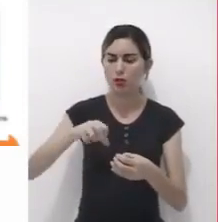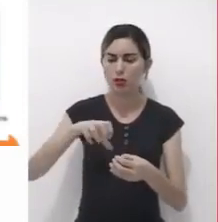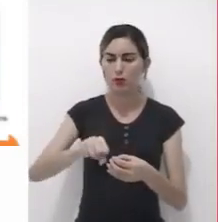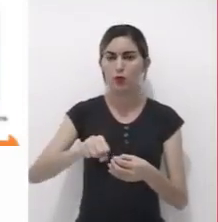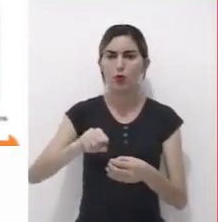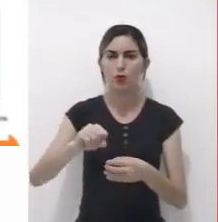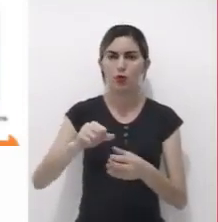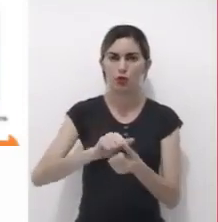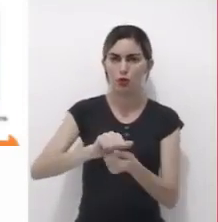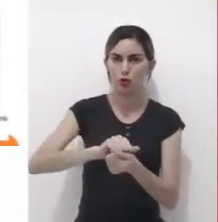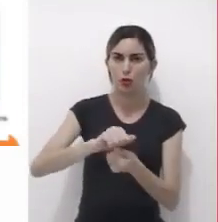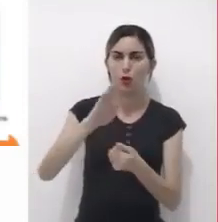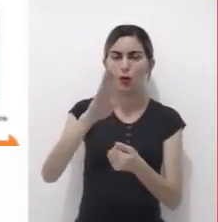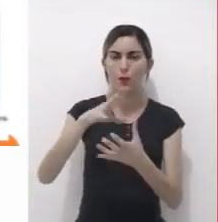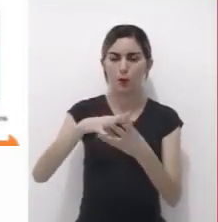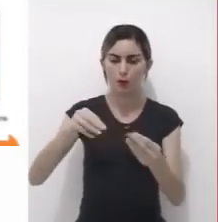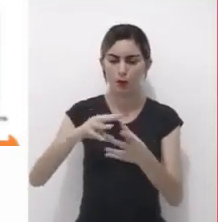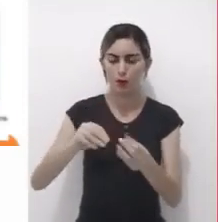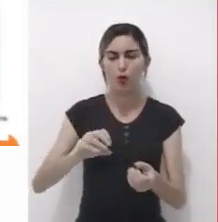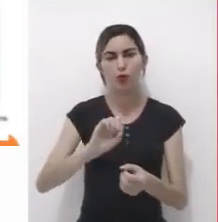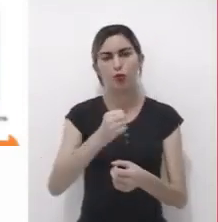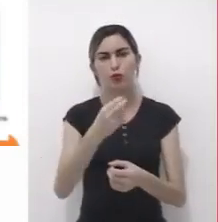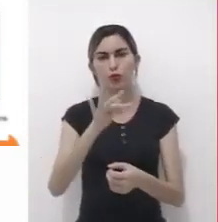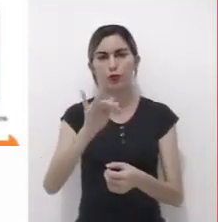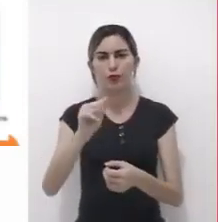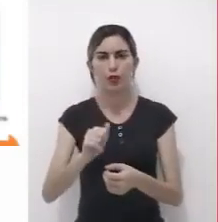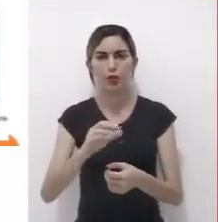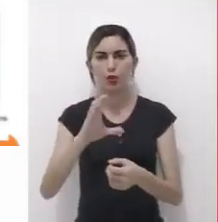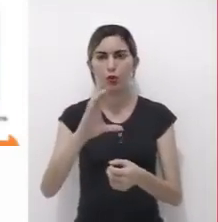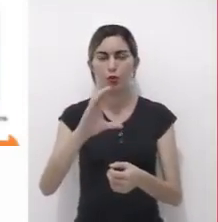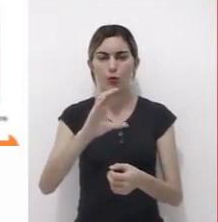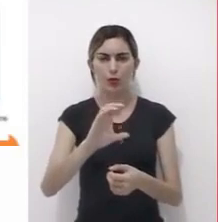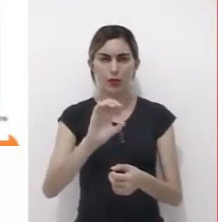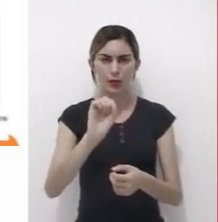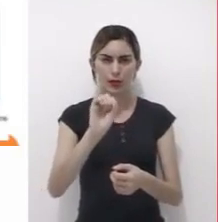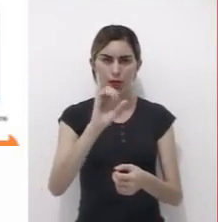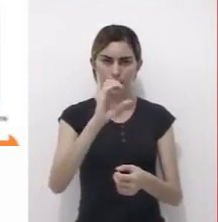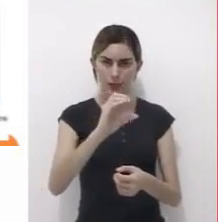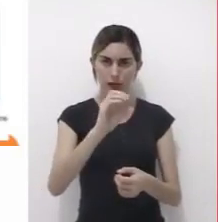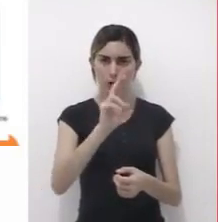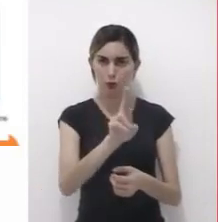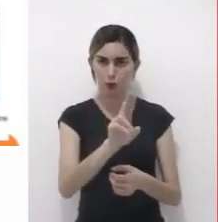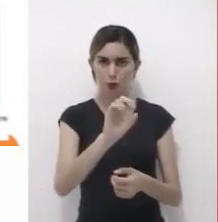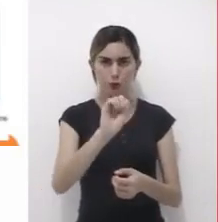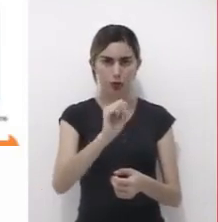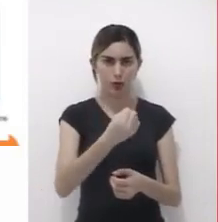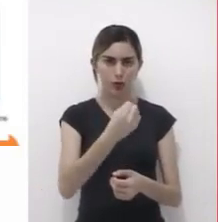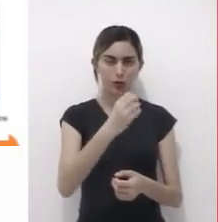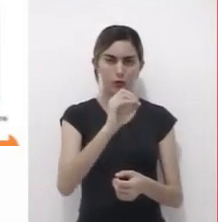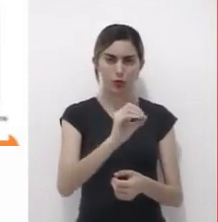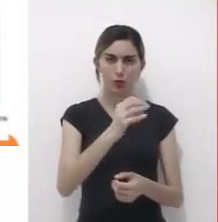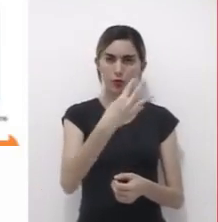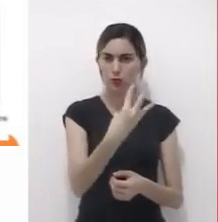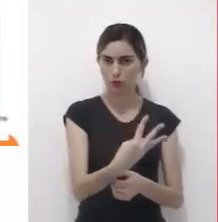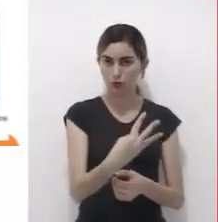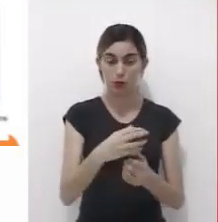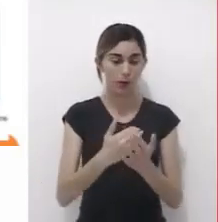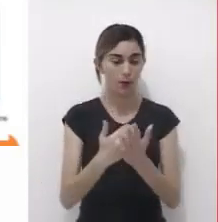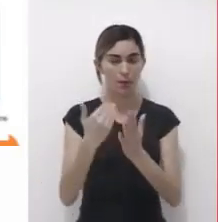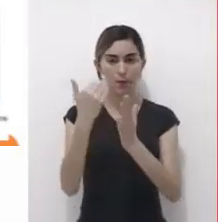esponja de aço e sulfato de cobre, que é CuSO4. Quanto maior